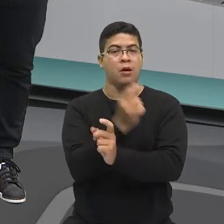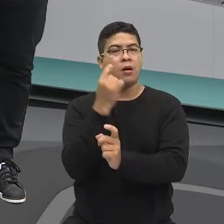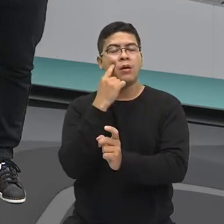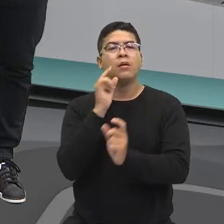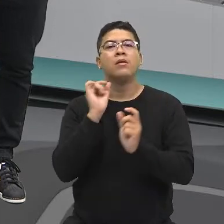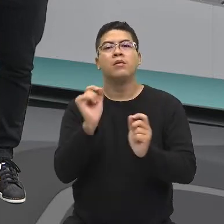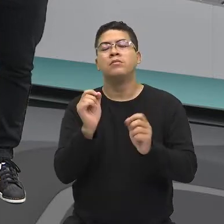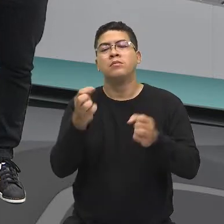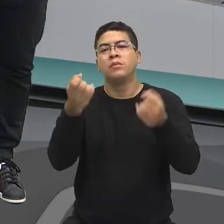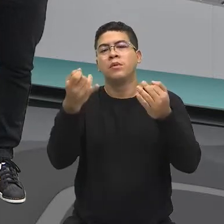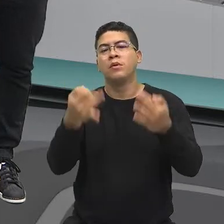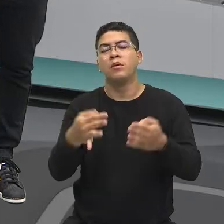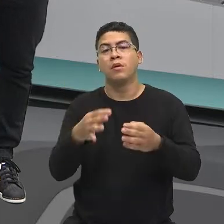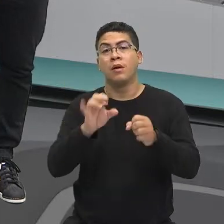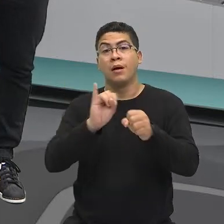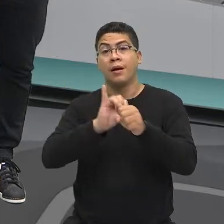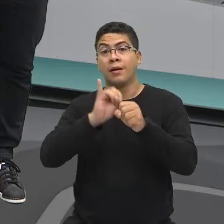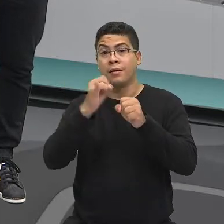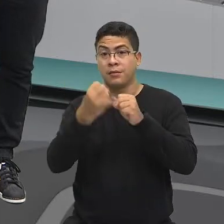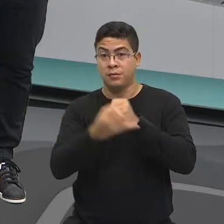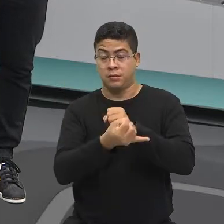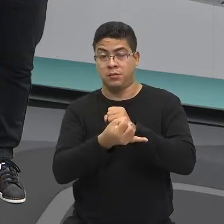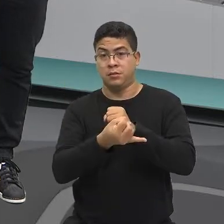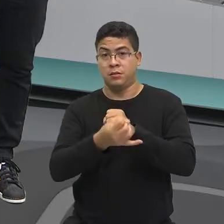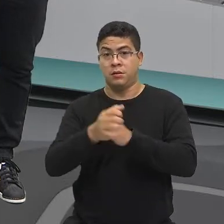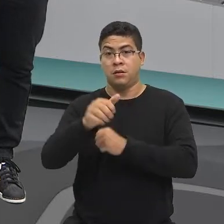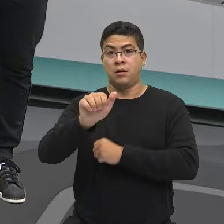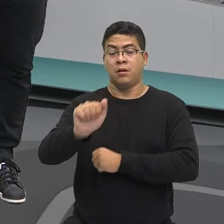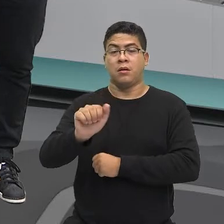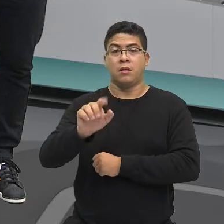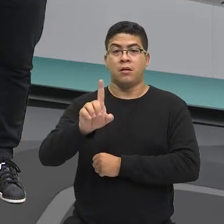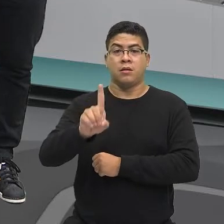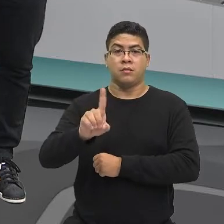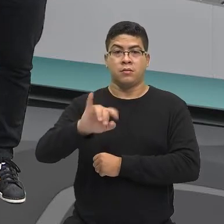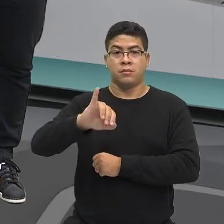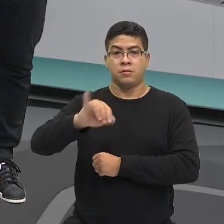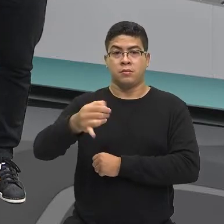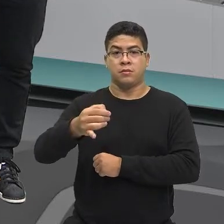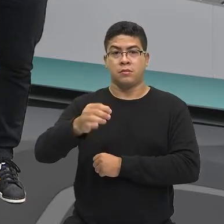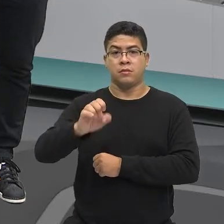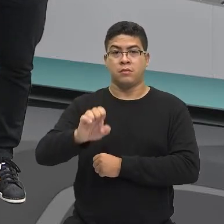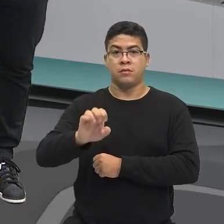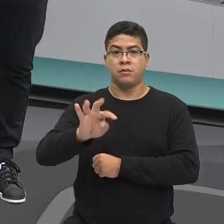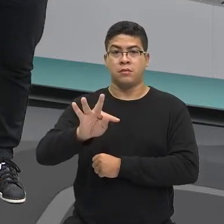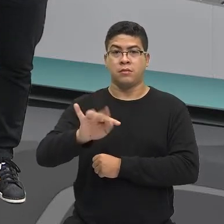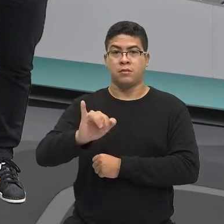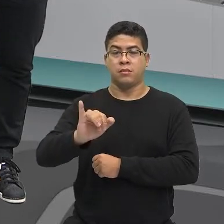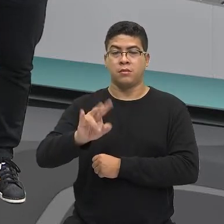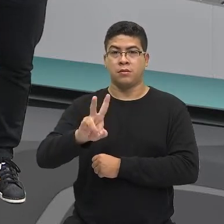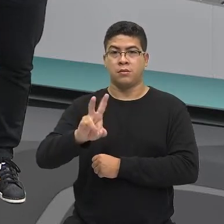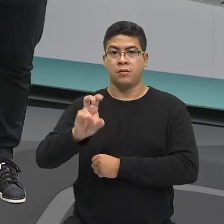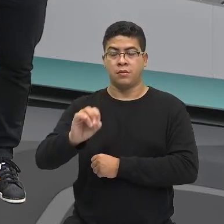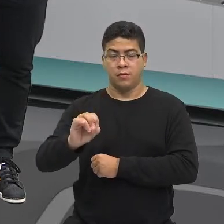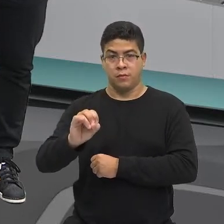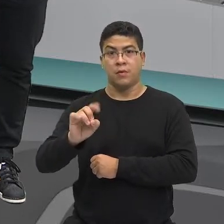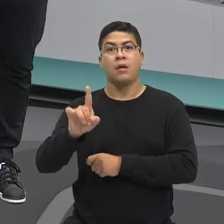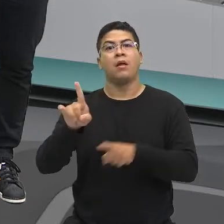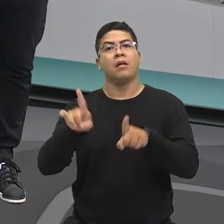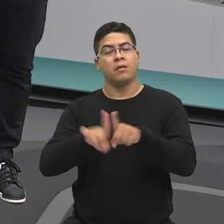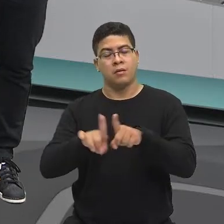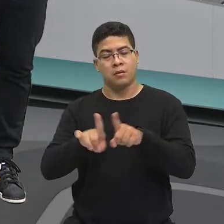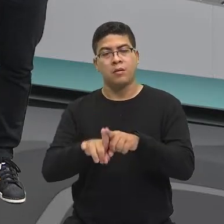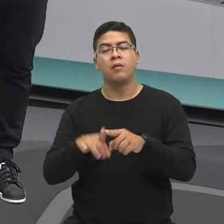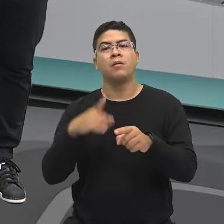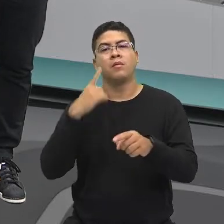aqui hoje sobre adjetivo e essa relação do adjetivo com o substantivo, com o advérbio